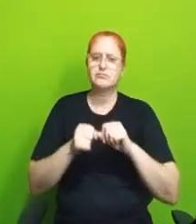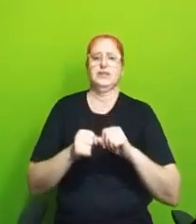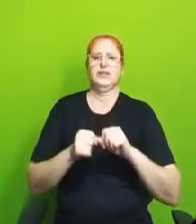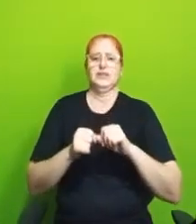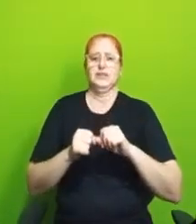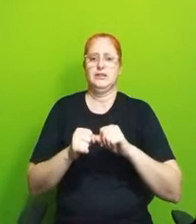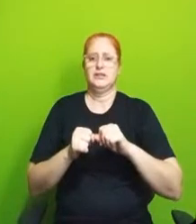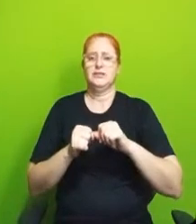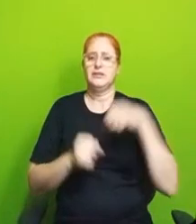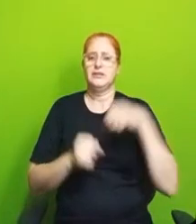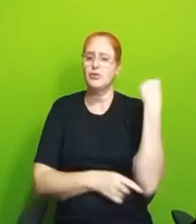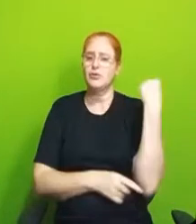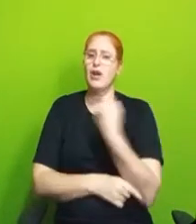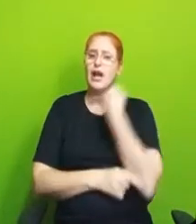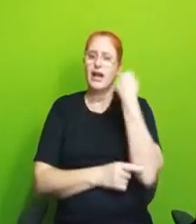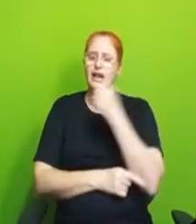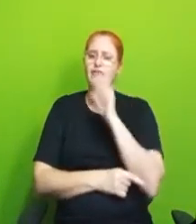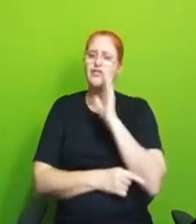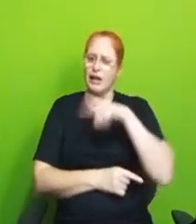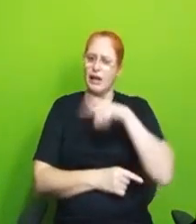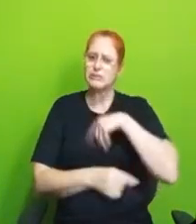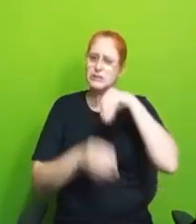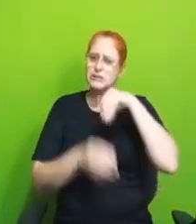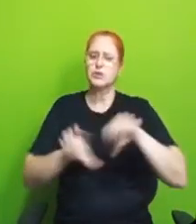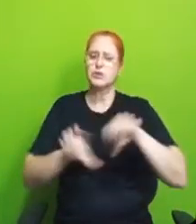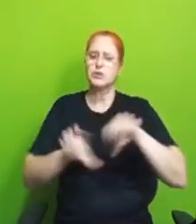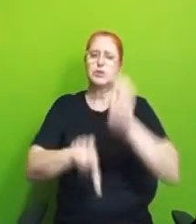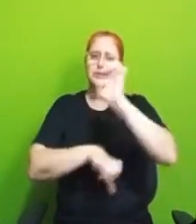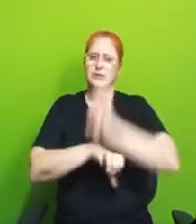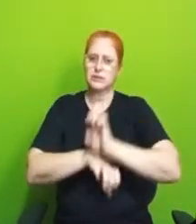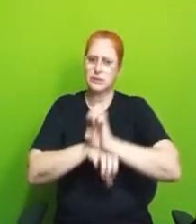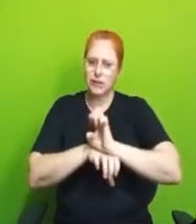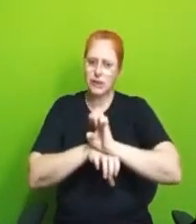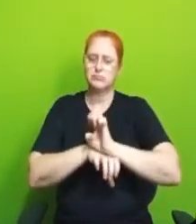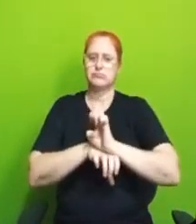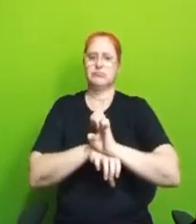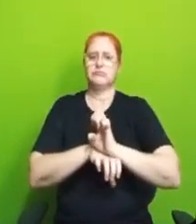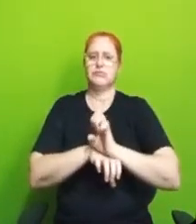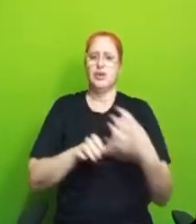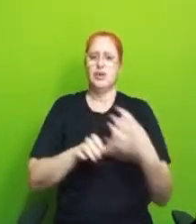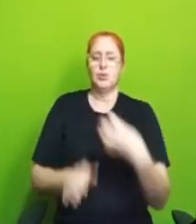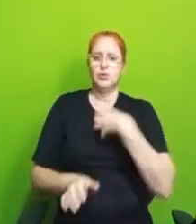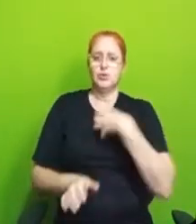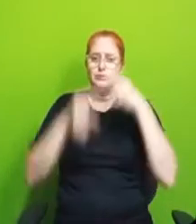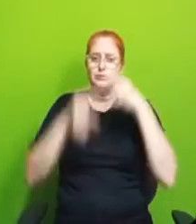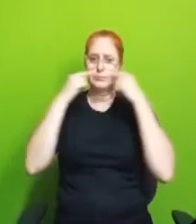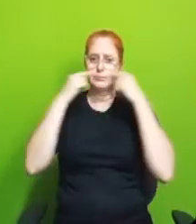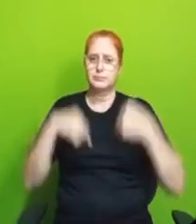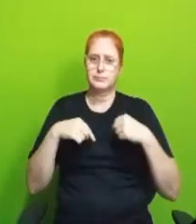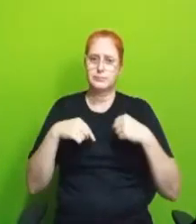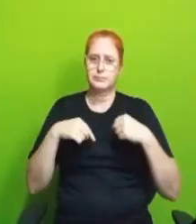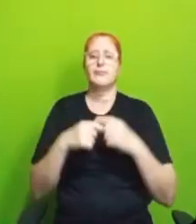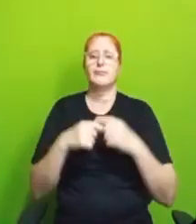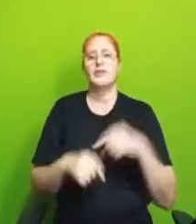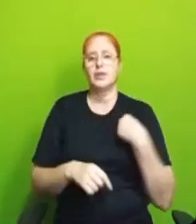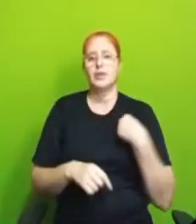do Estado capitalista patriarcal, racista, no contexto das nossas sociedades, né, das nossas